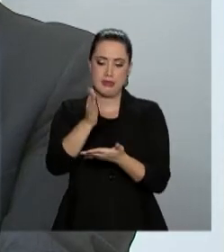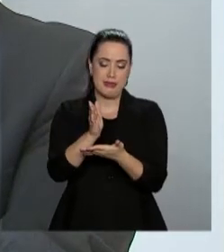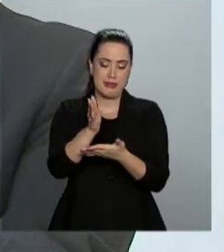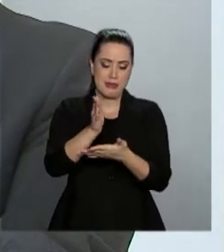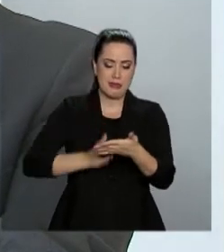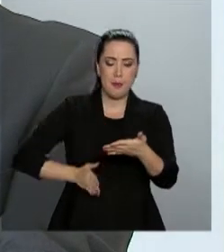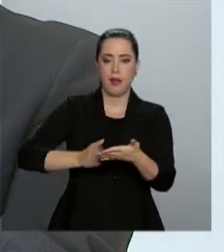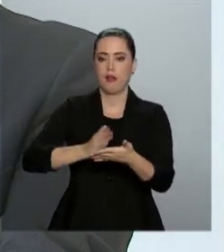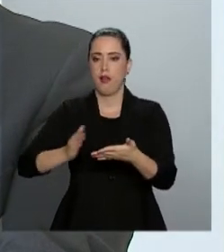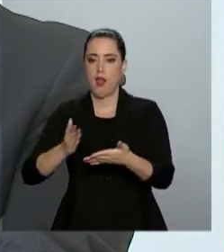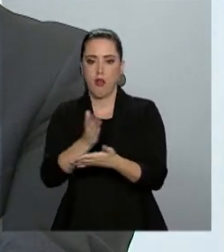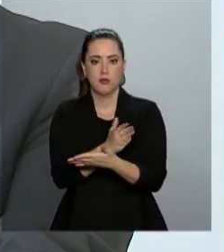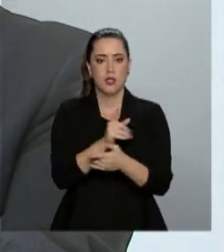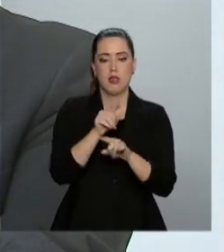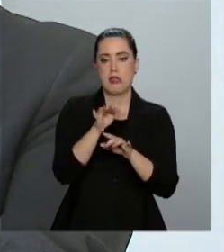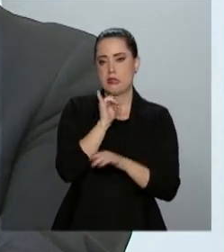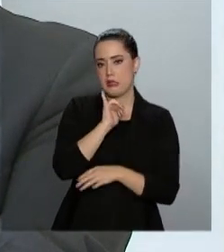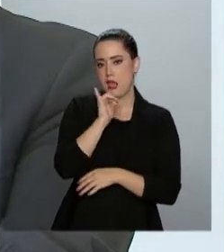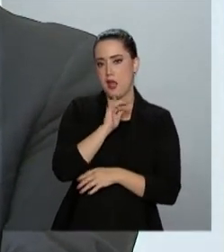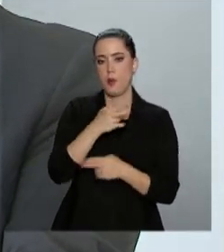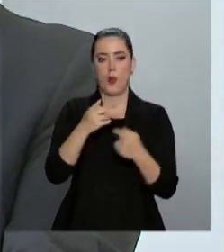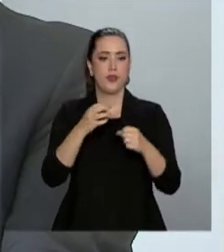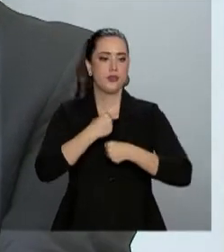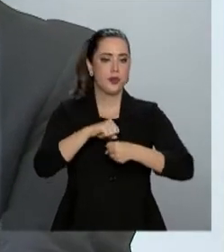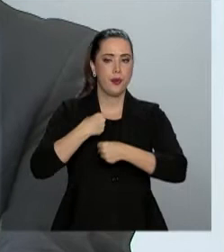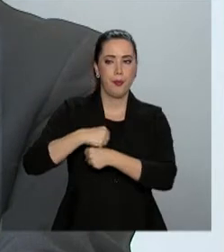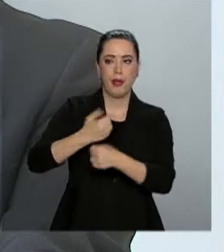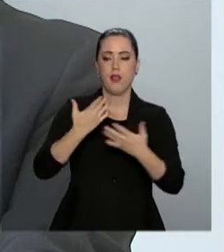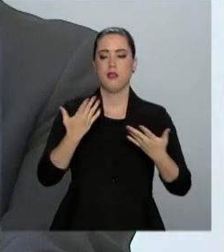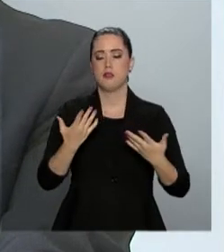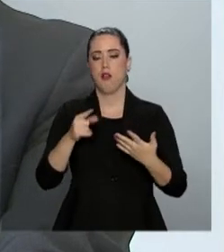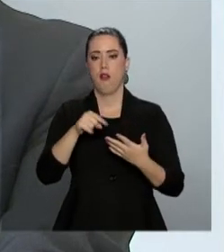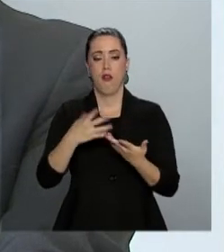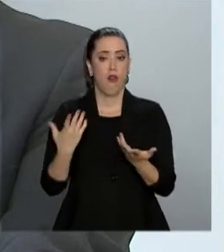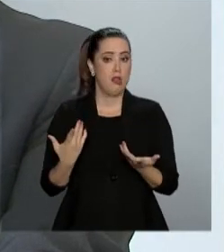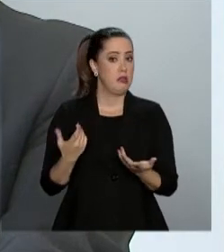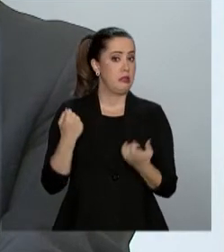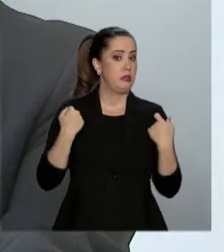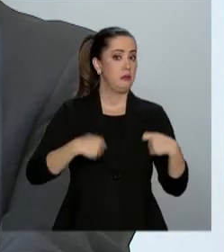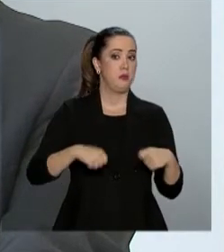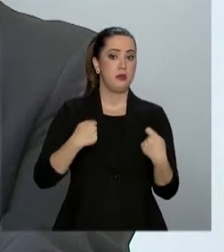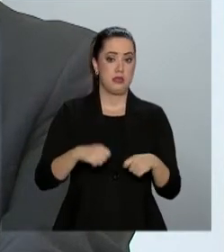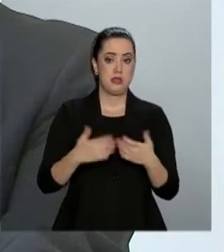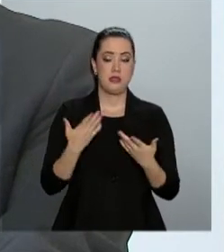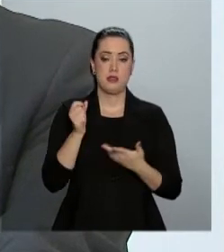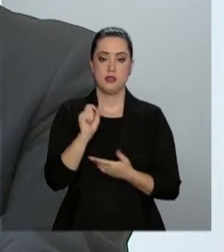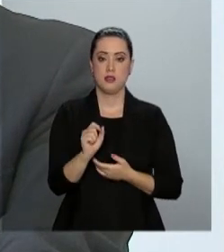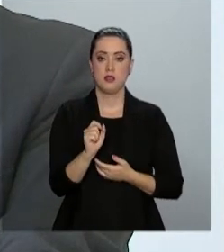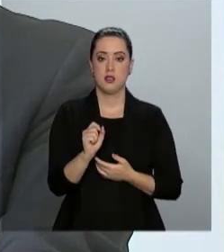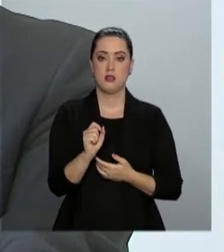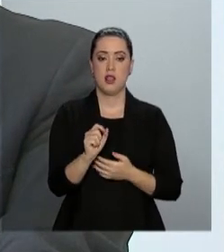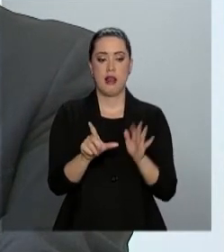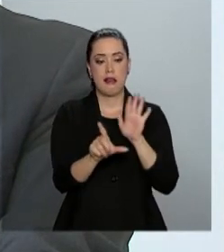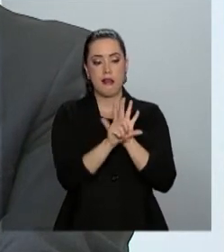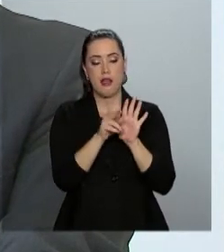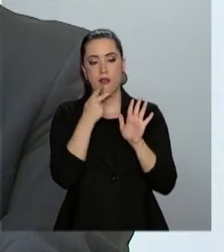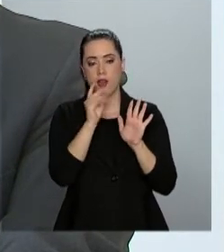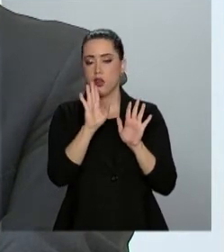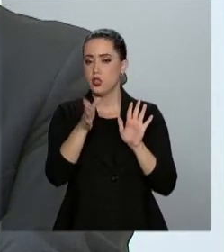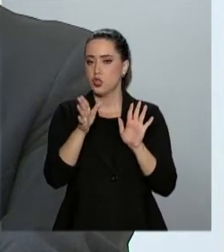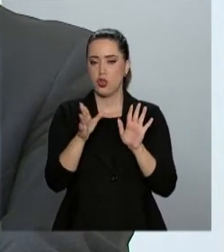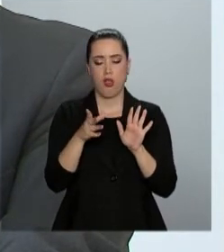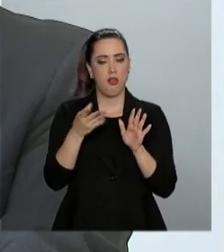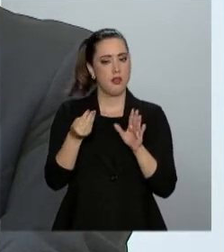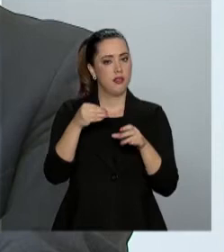exemplo, material de limpeza, né, esse tipo de coisa. Isto deveria, pela legislação, ser já incluído